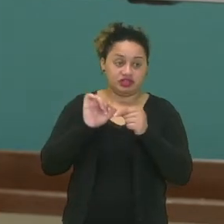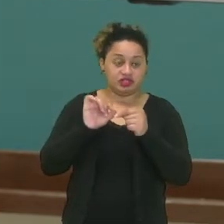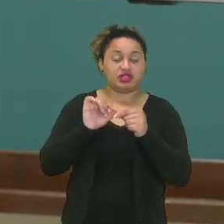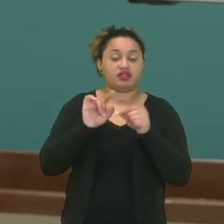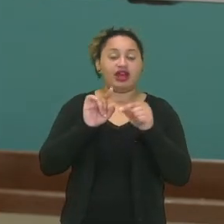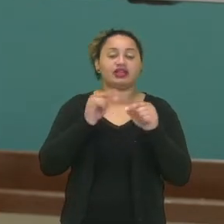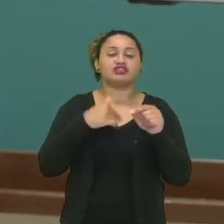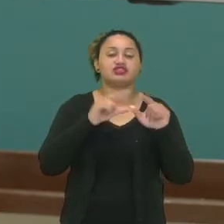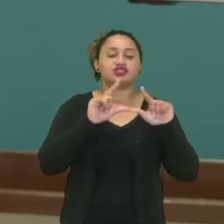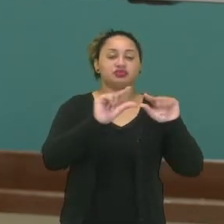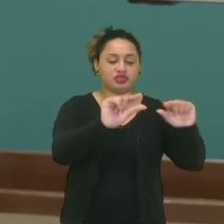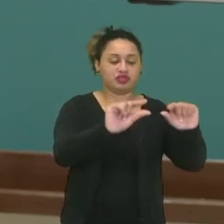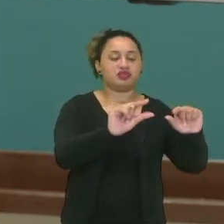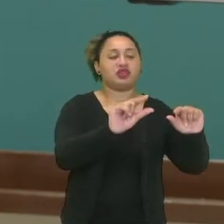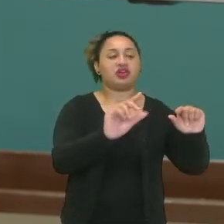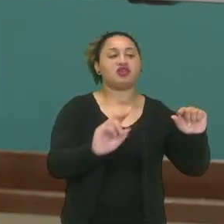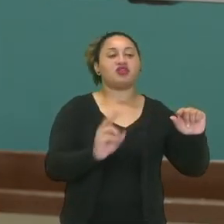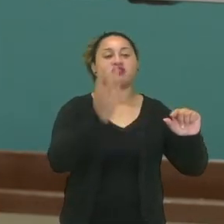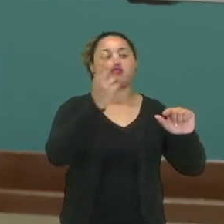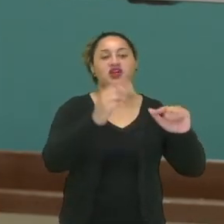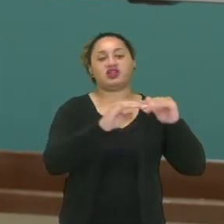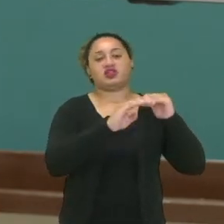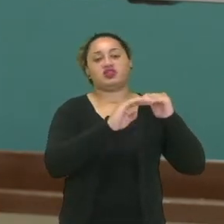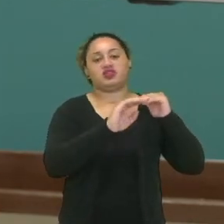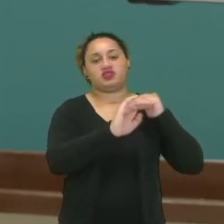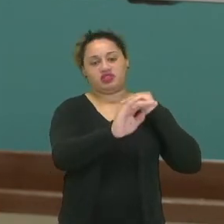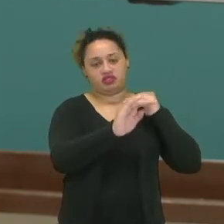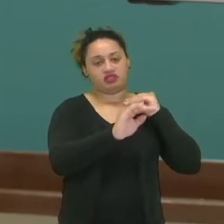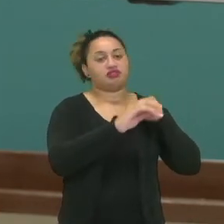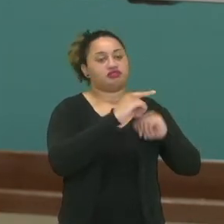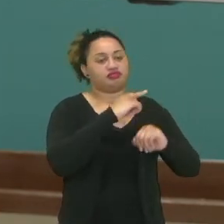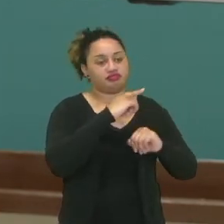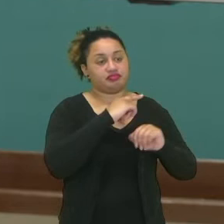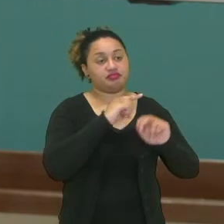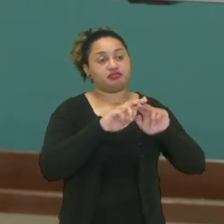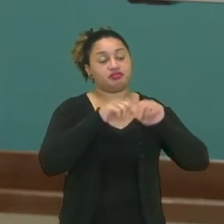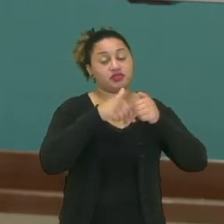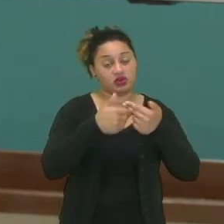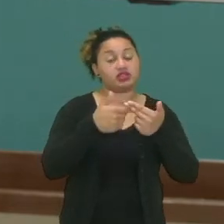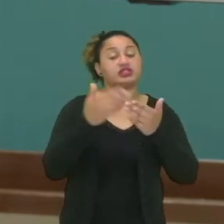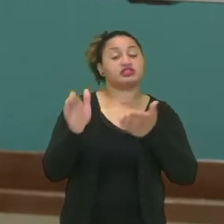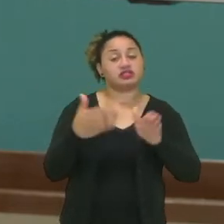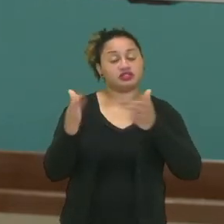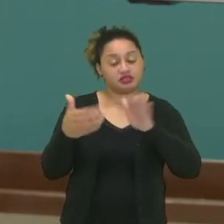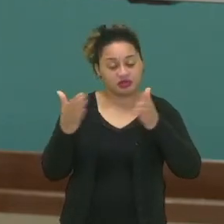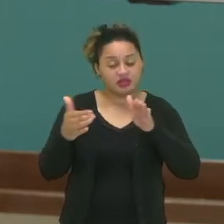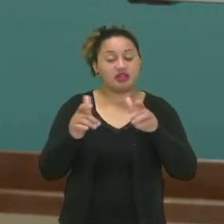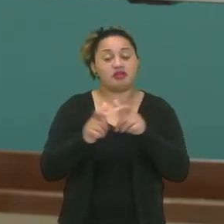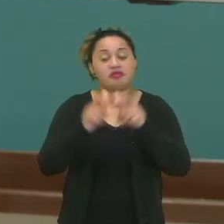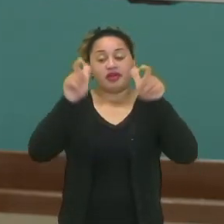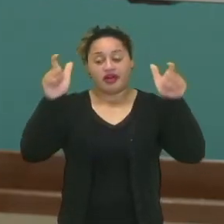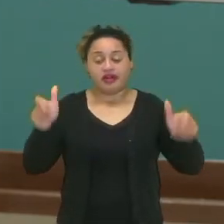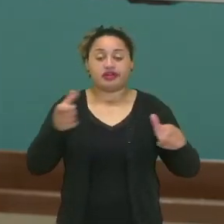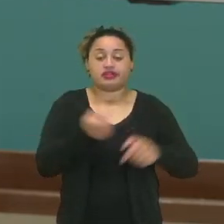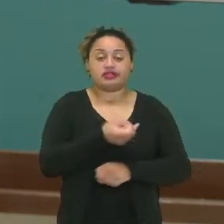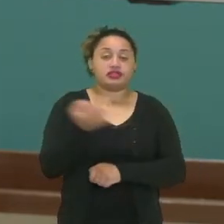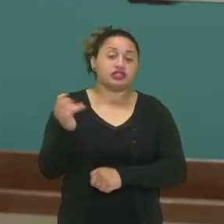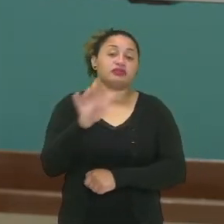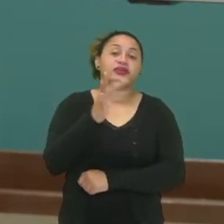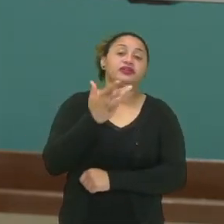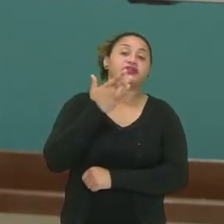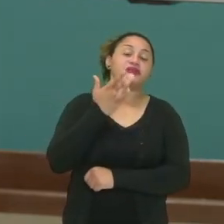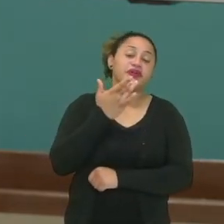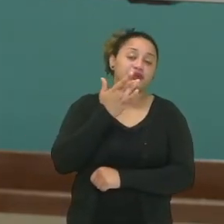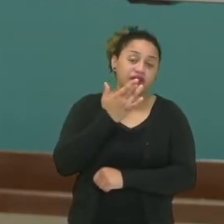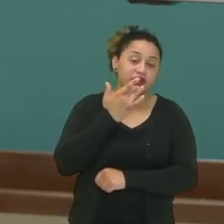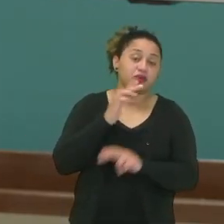diluir mais o valor desse custo fixo. Por isso, a produção em maior escala vai facilitar.